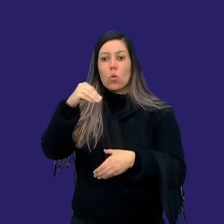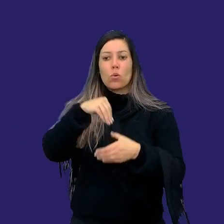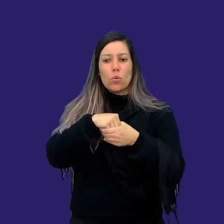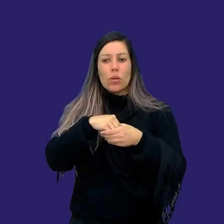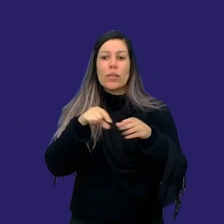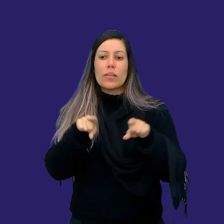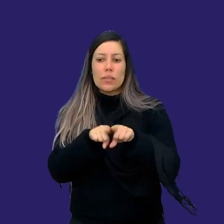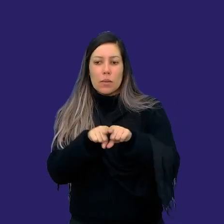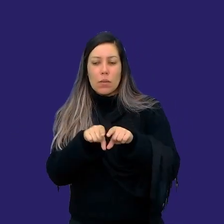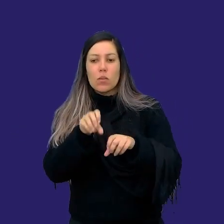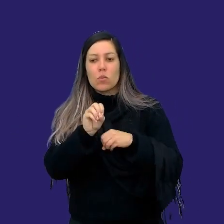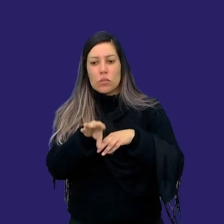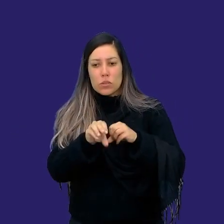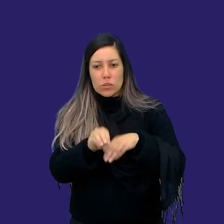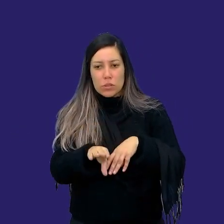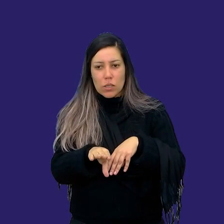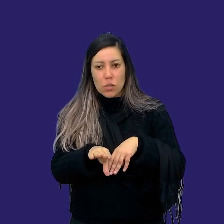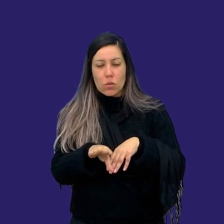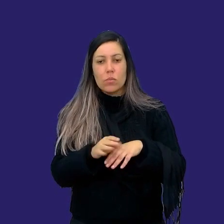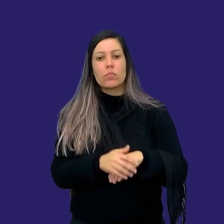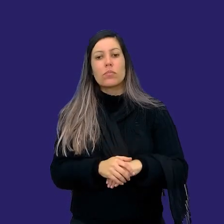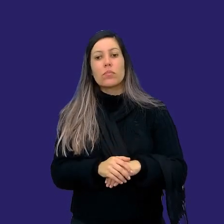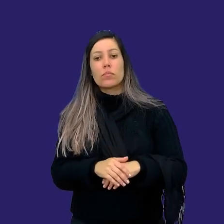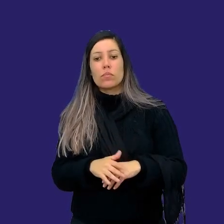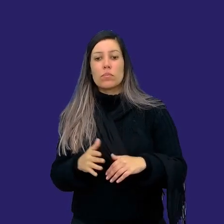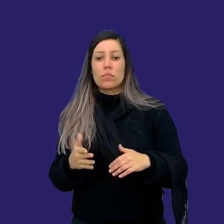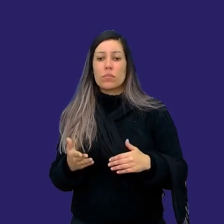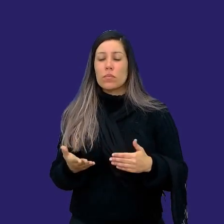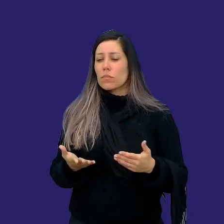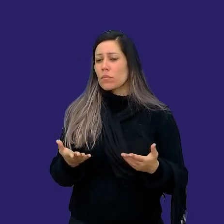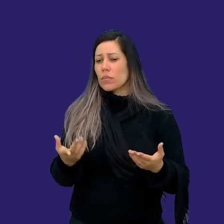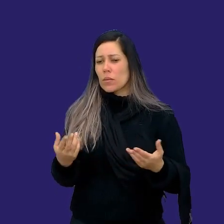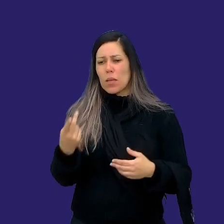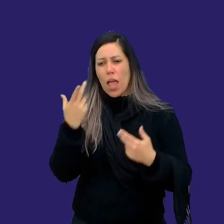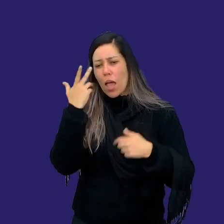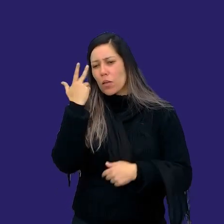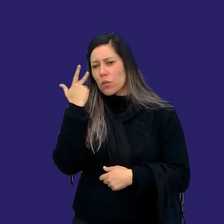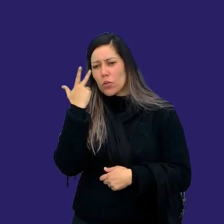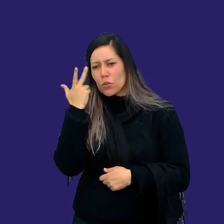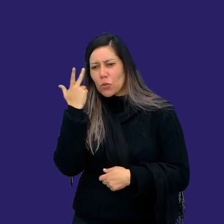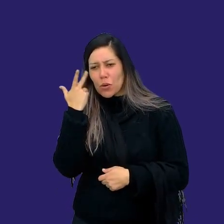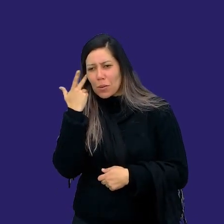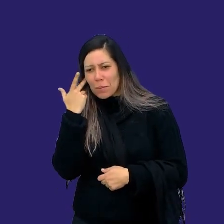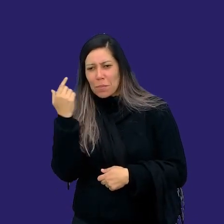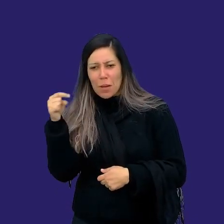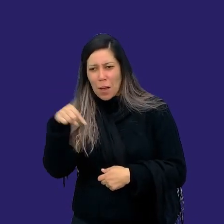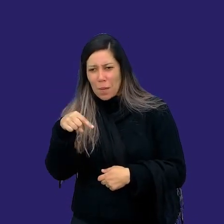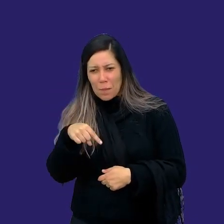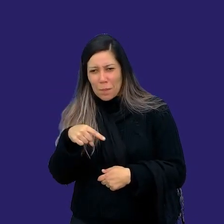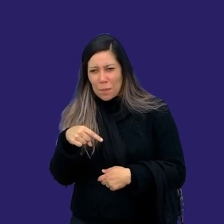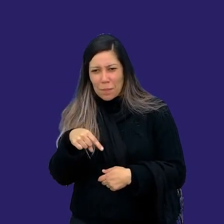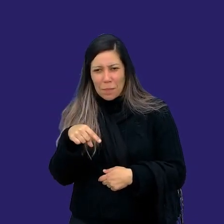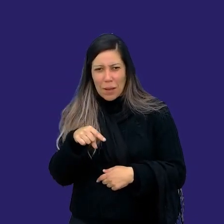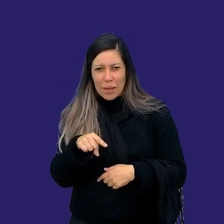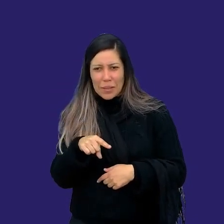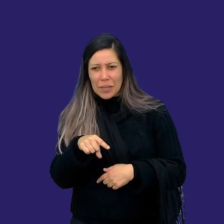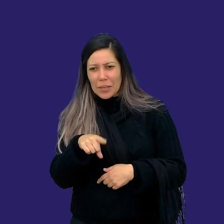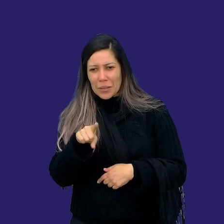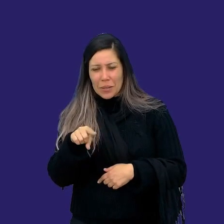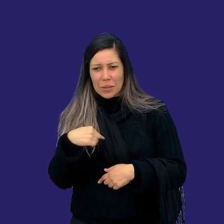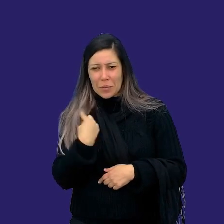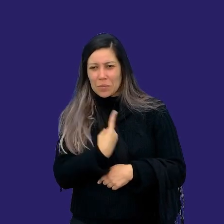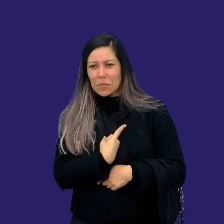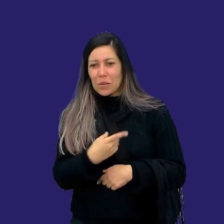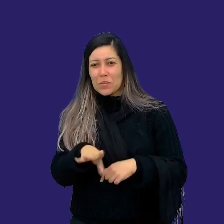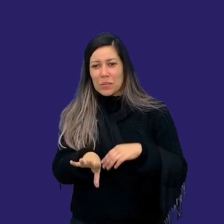do ensino. E aí, como também já de praxe aqui das nossas transmissões, das nossas formações,